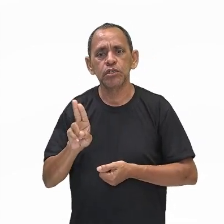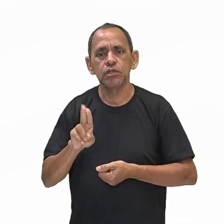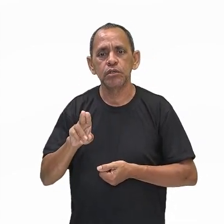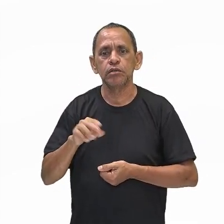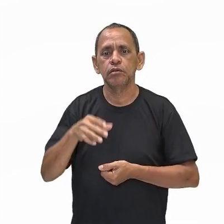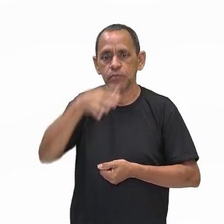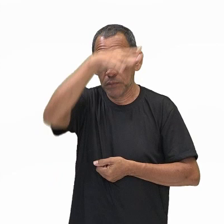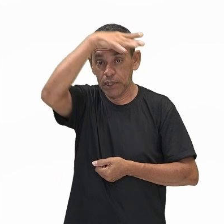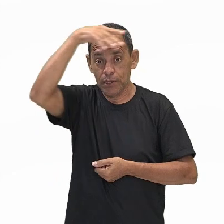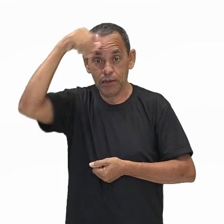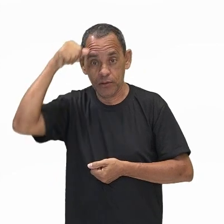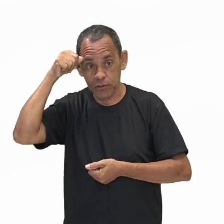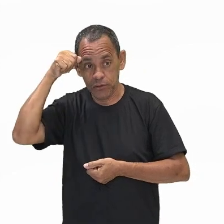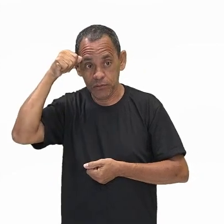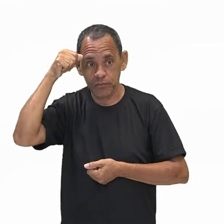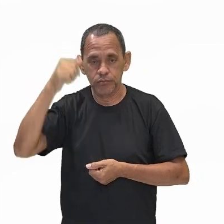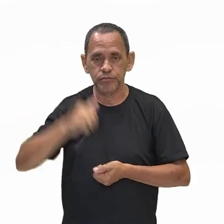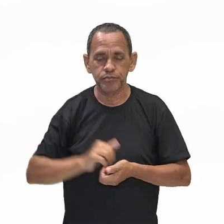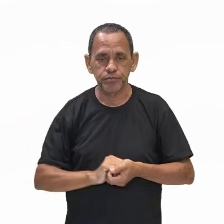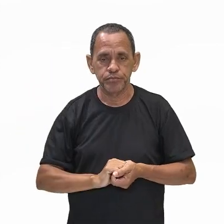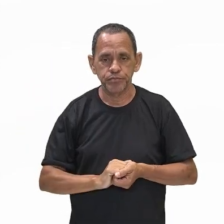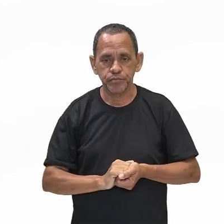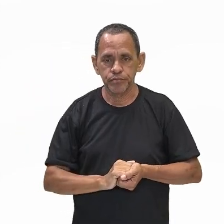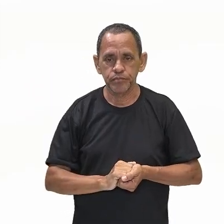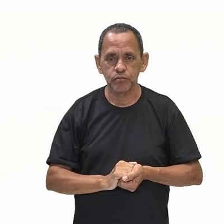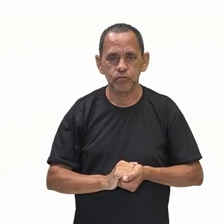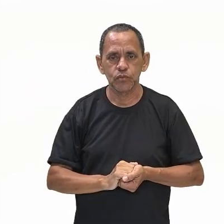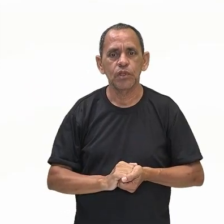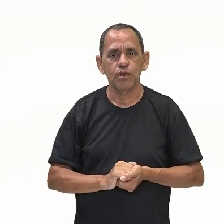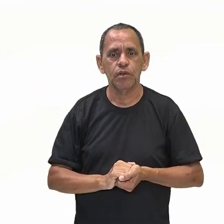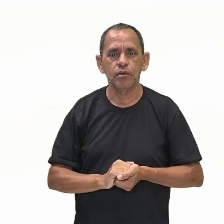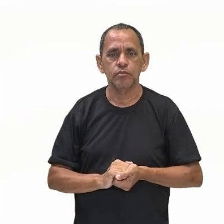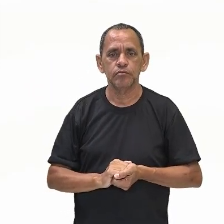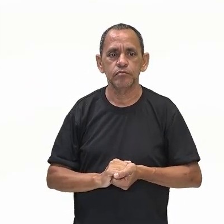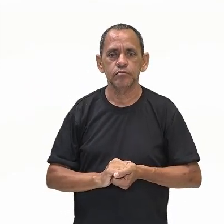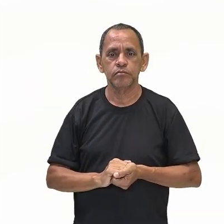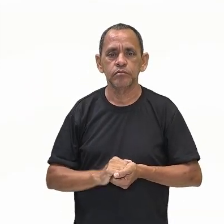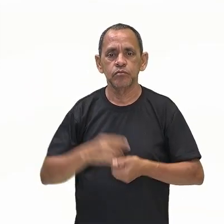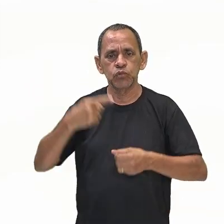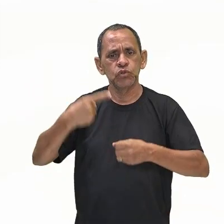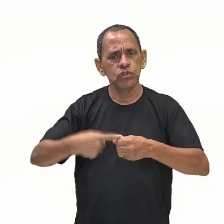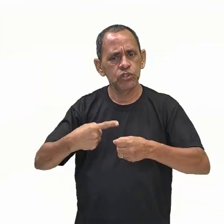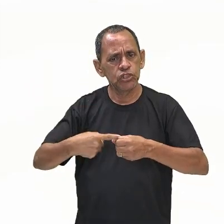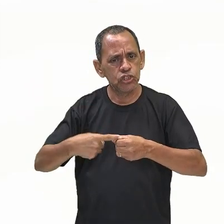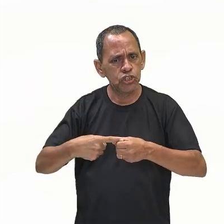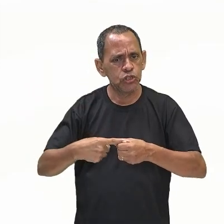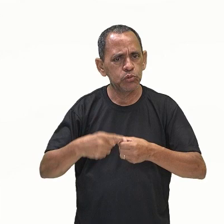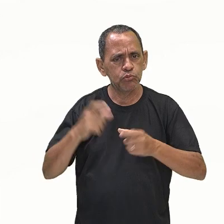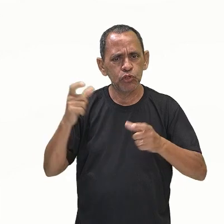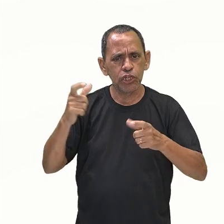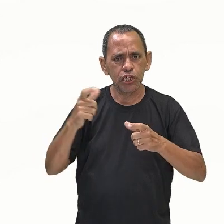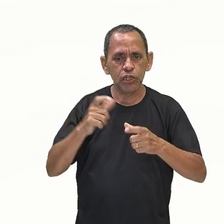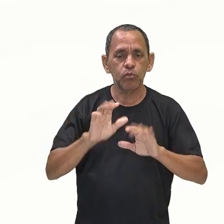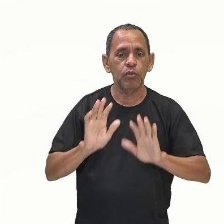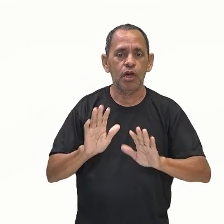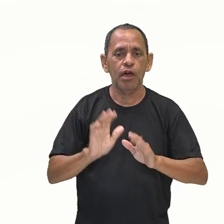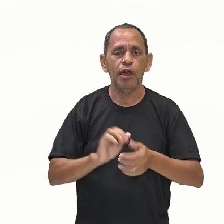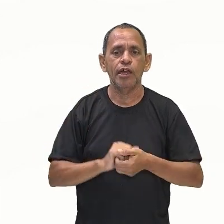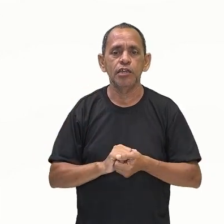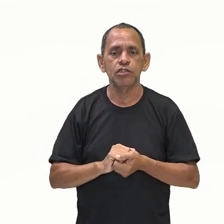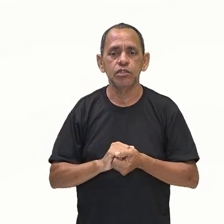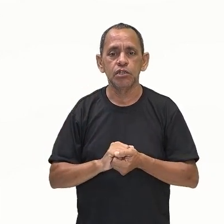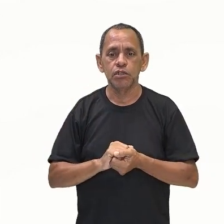Manaus. Então, tudo isso... Ah, professora, mas o município é só esse bem aqui. É, mas toda essa mancha amarela